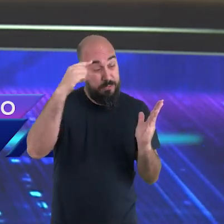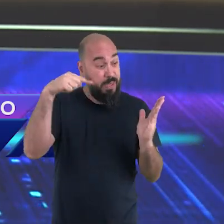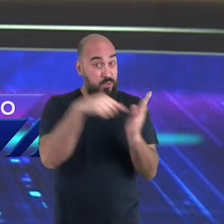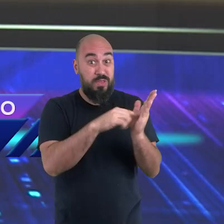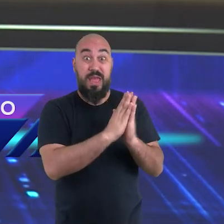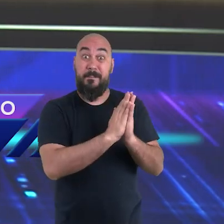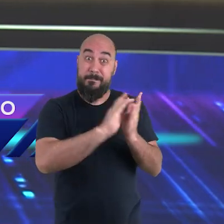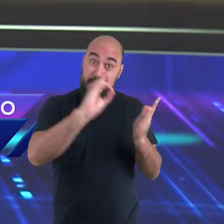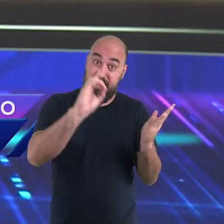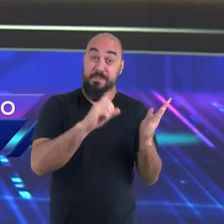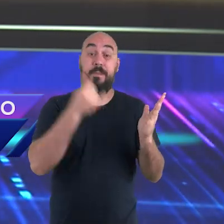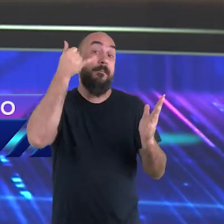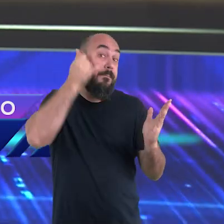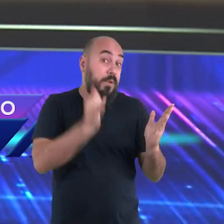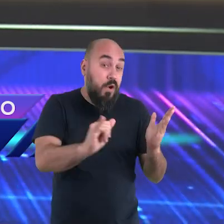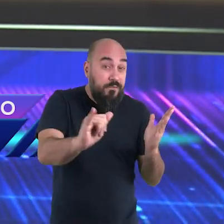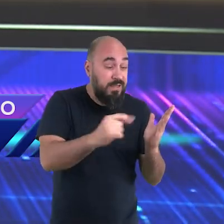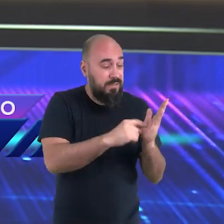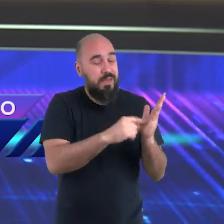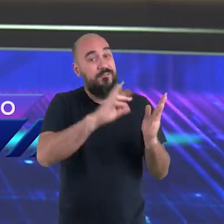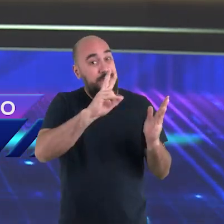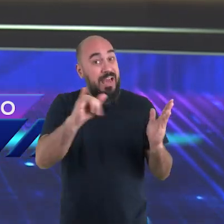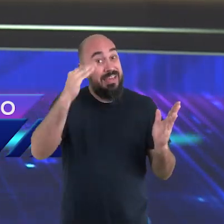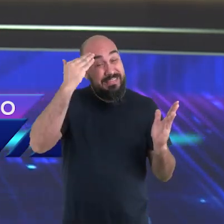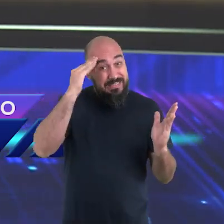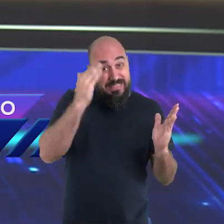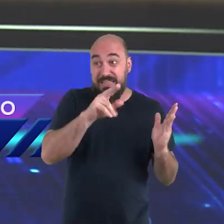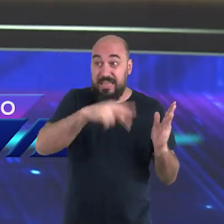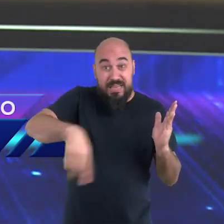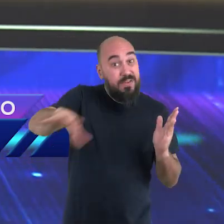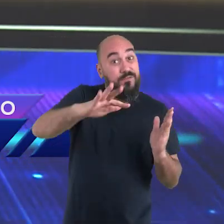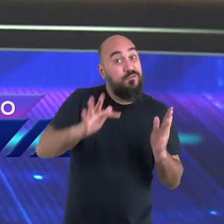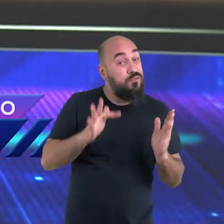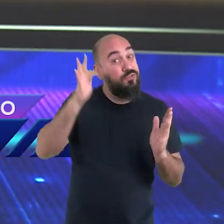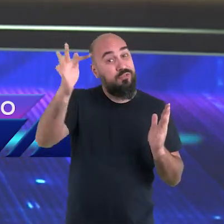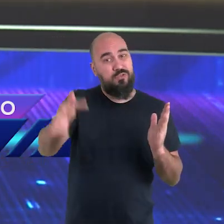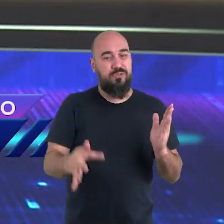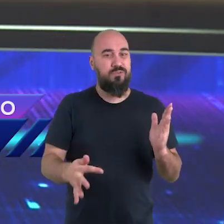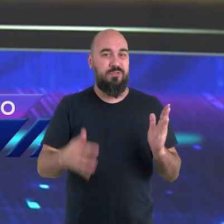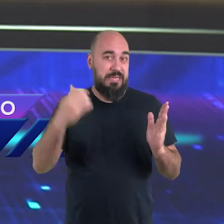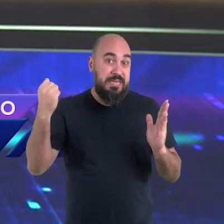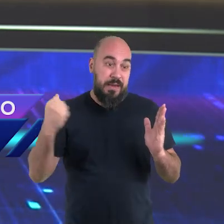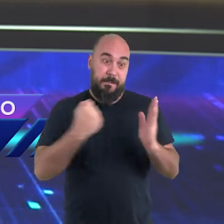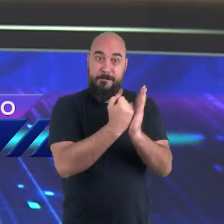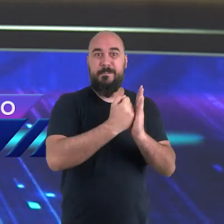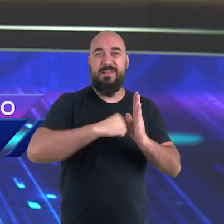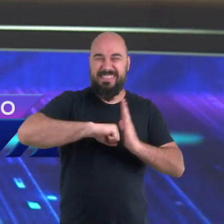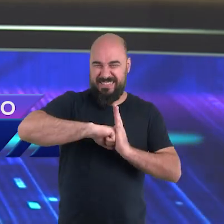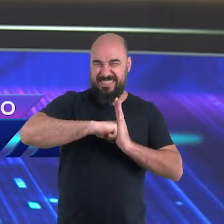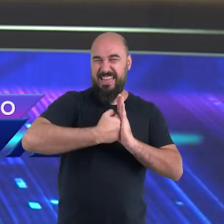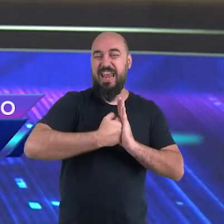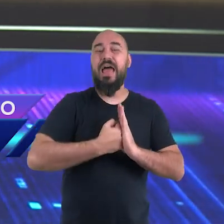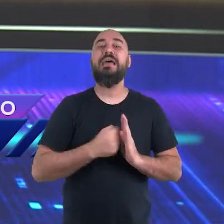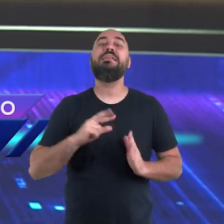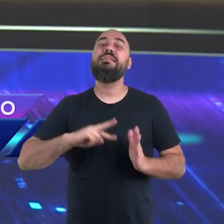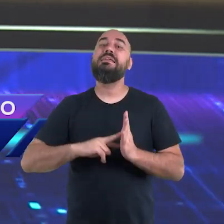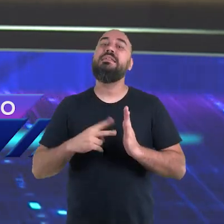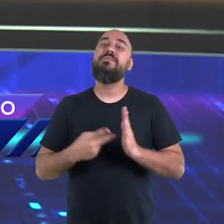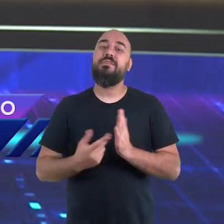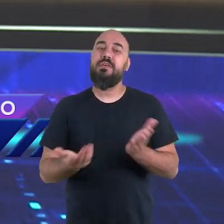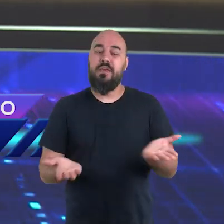Tem a ver com o entendimento da Bíblia. Veja, o livro ele estava selado. E selar um livro na época bíblica